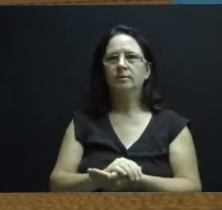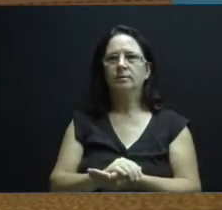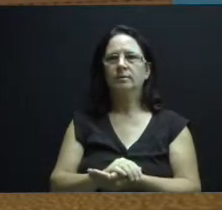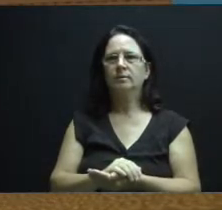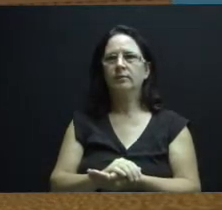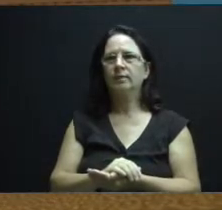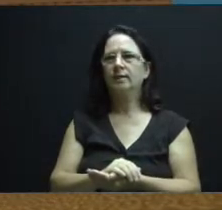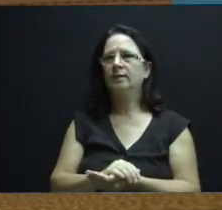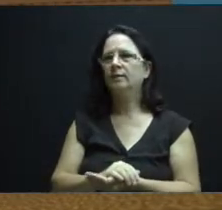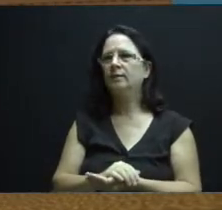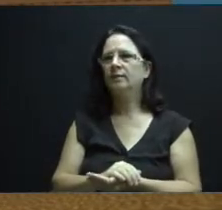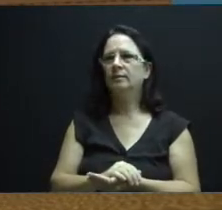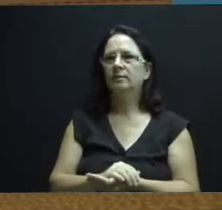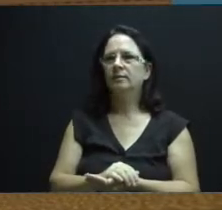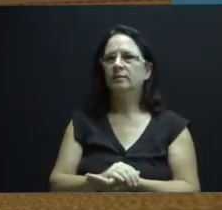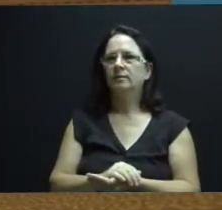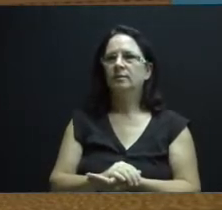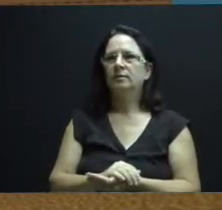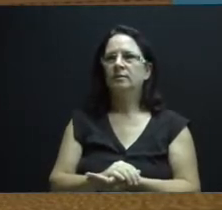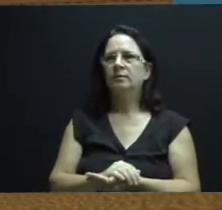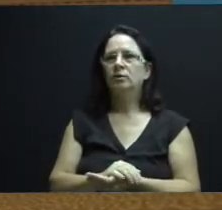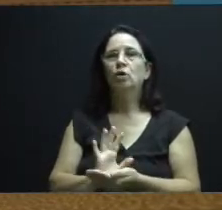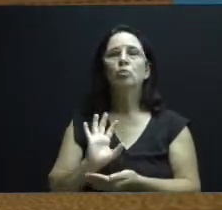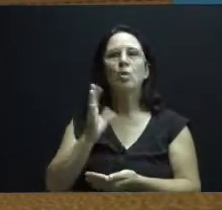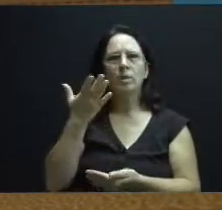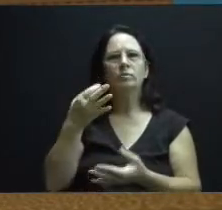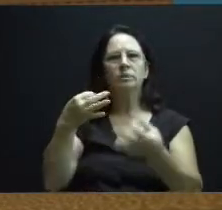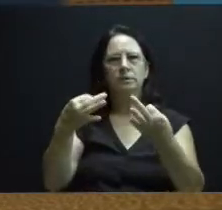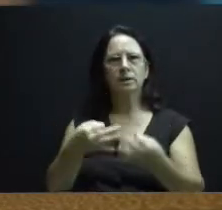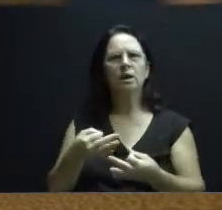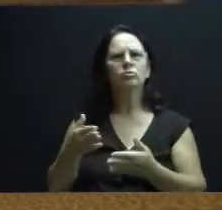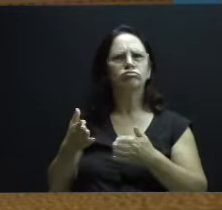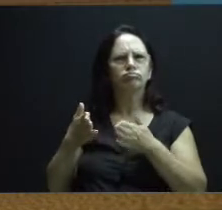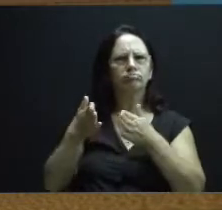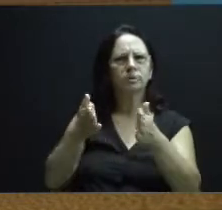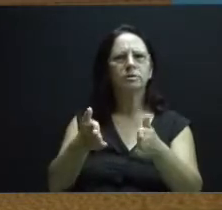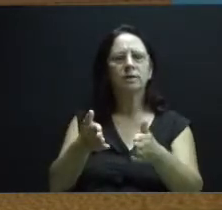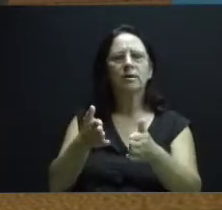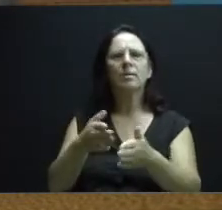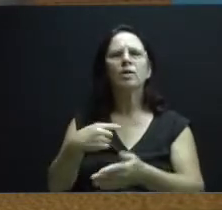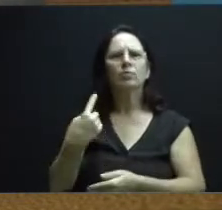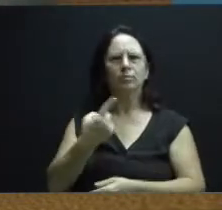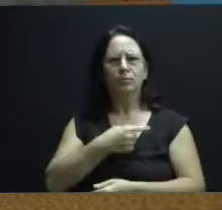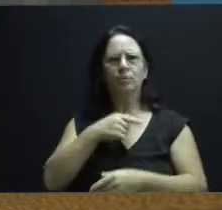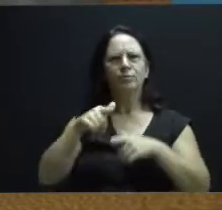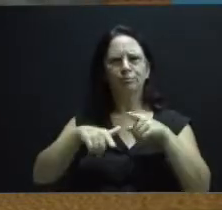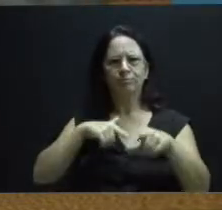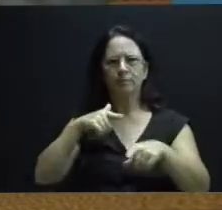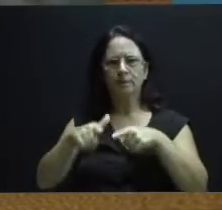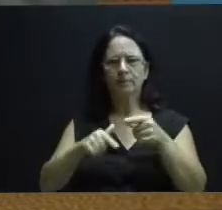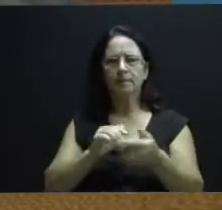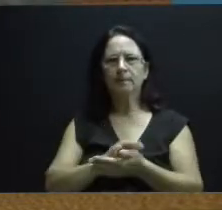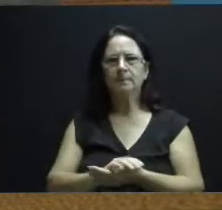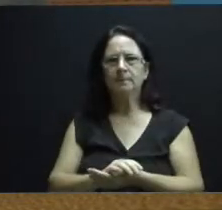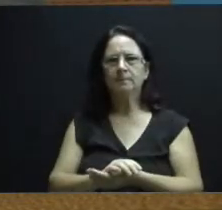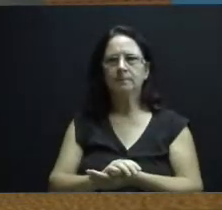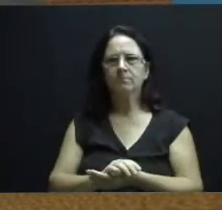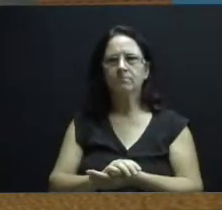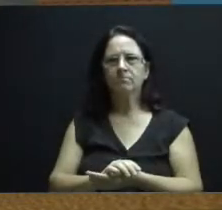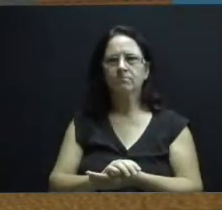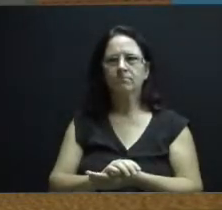no momento certo acho que esse é o caminho a nossa função vereador mas eu queria salientar não só